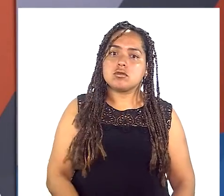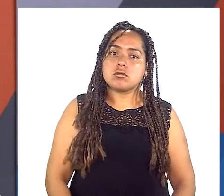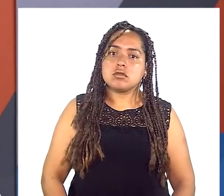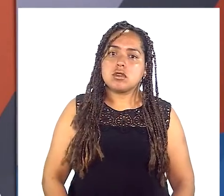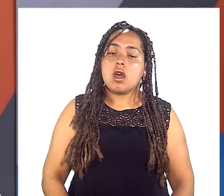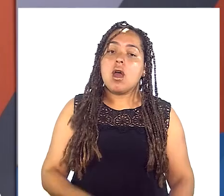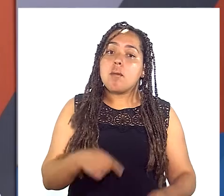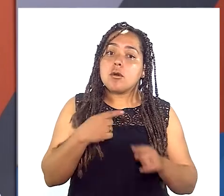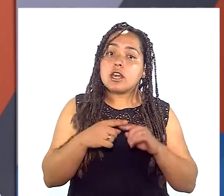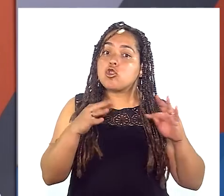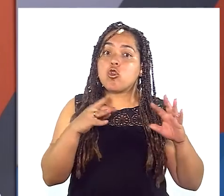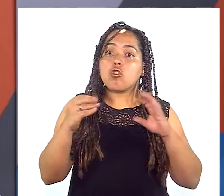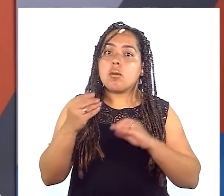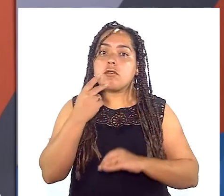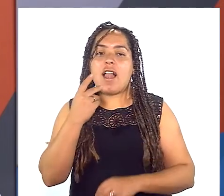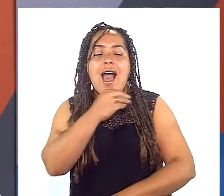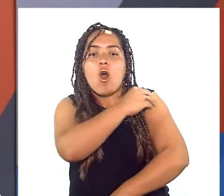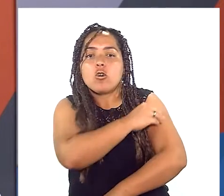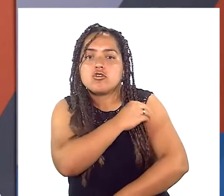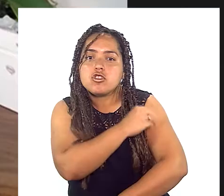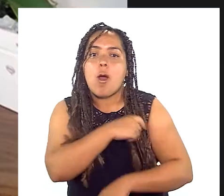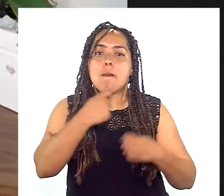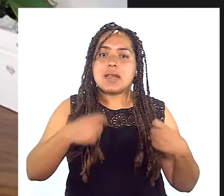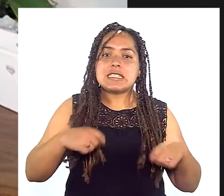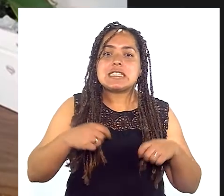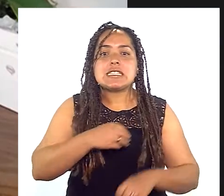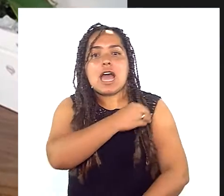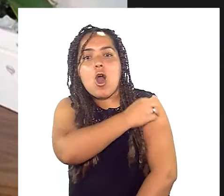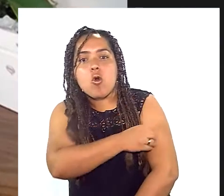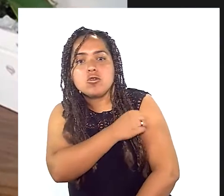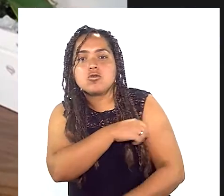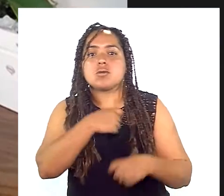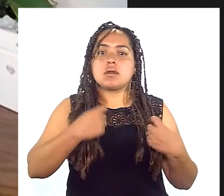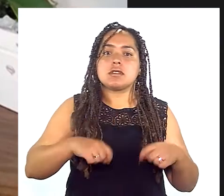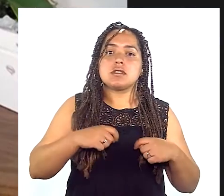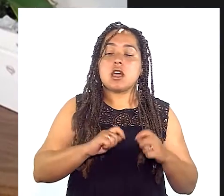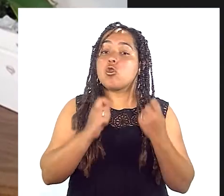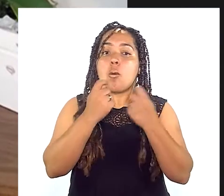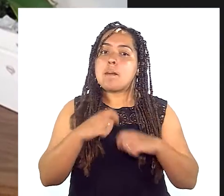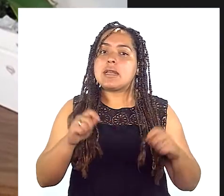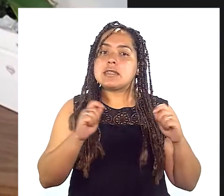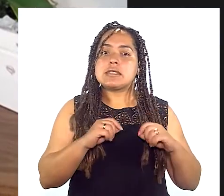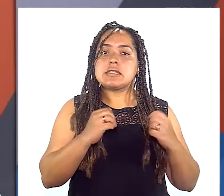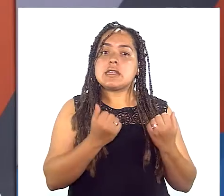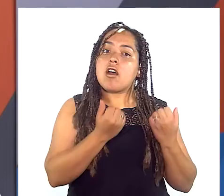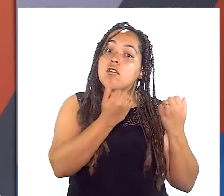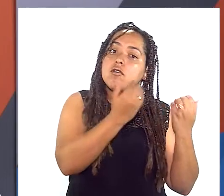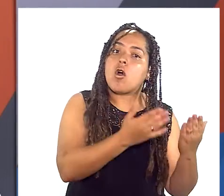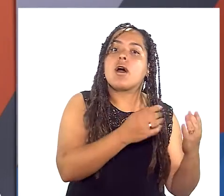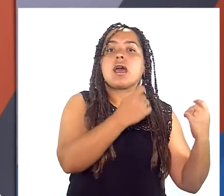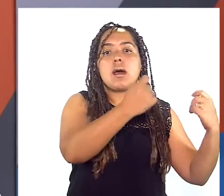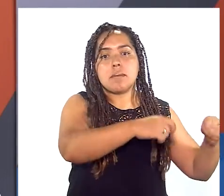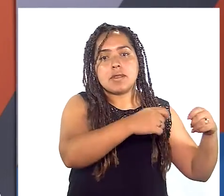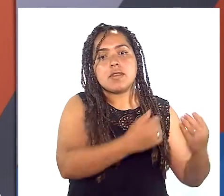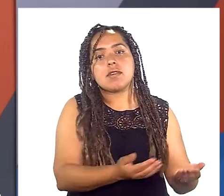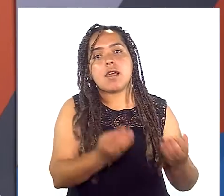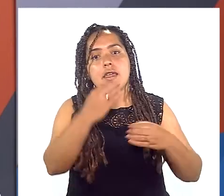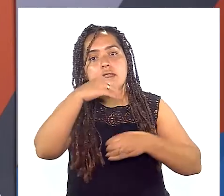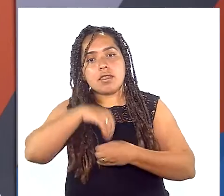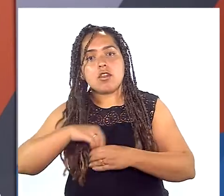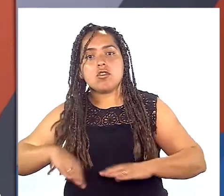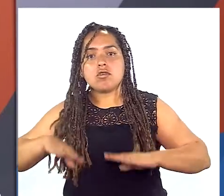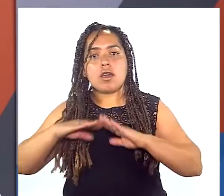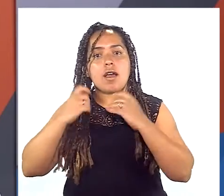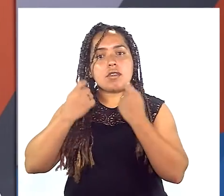realmente tocar nessa questão, porque todo mundo fica enfatizando muito o uso do álcool gel. Quer dizer, ninguém